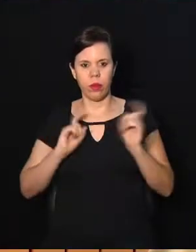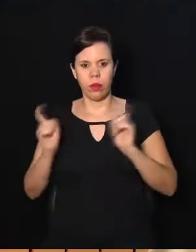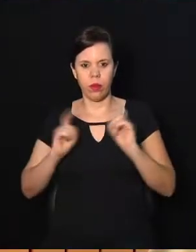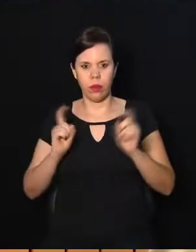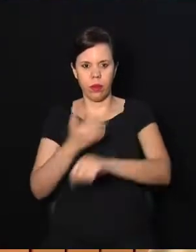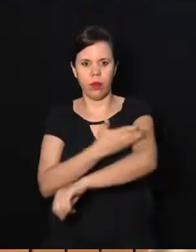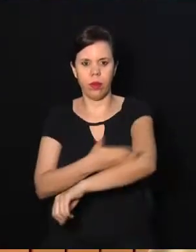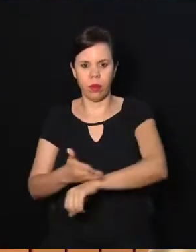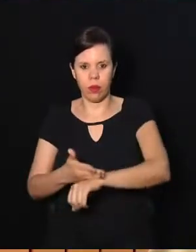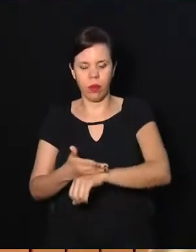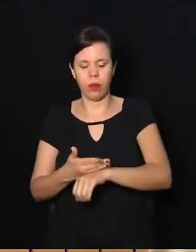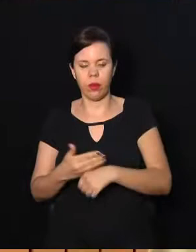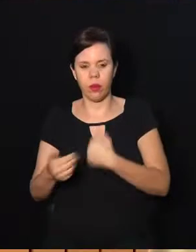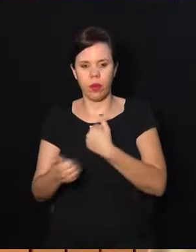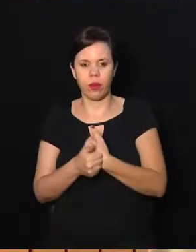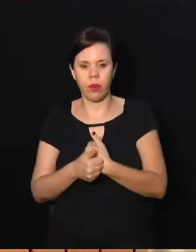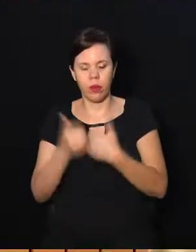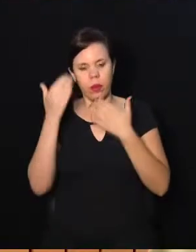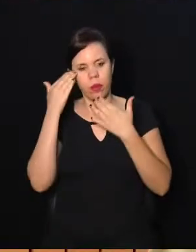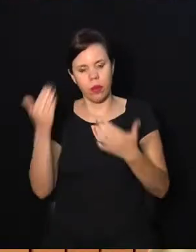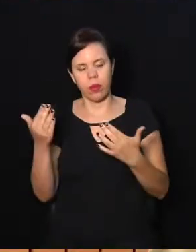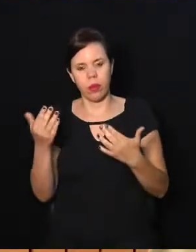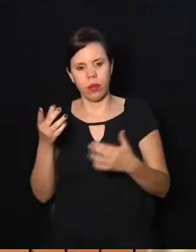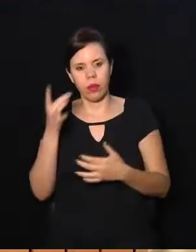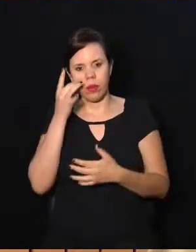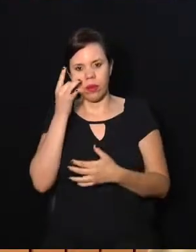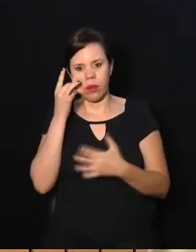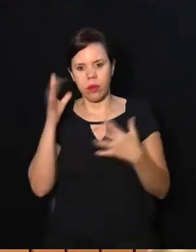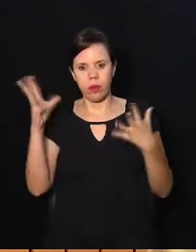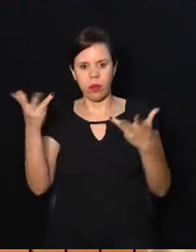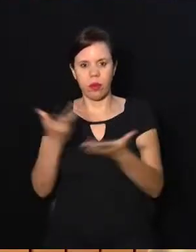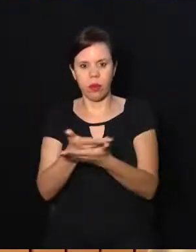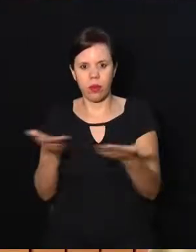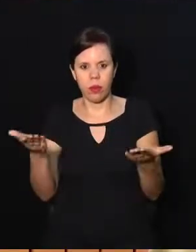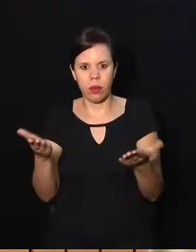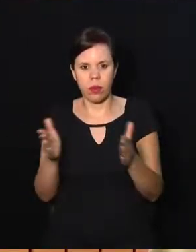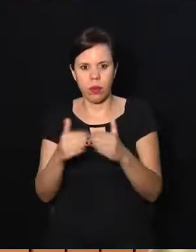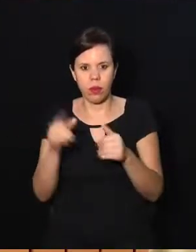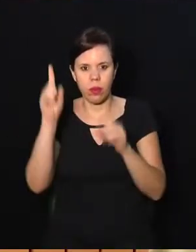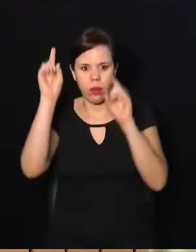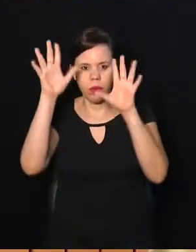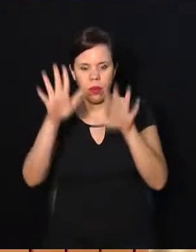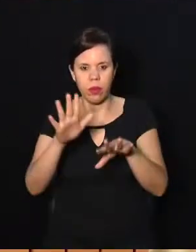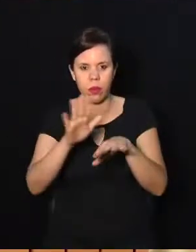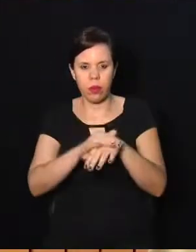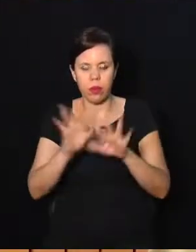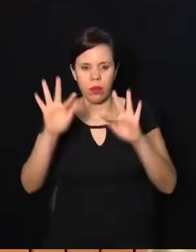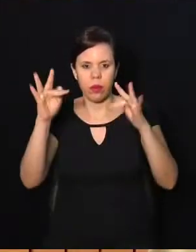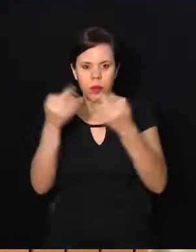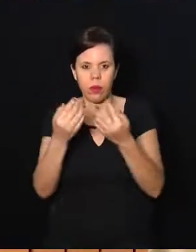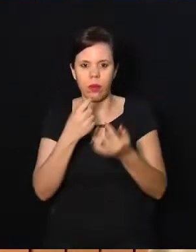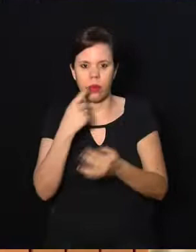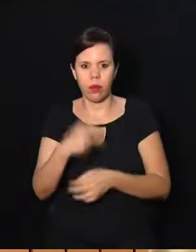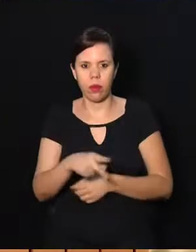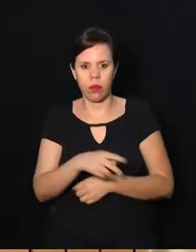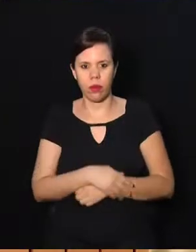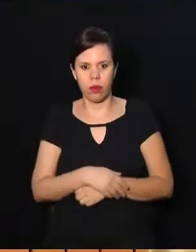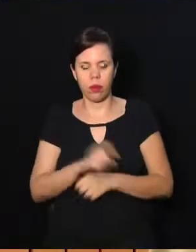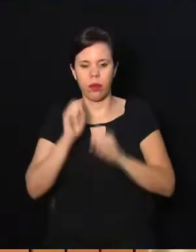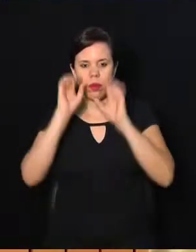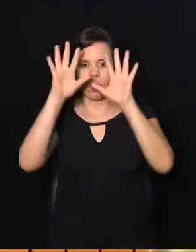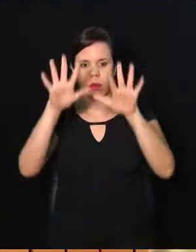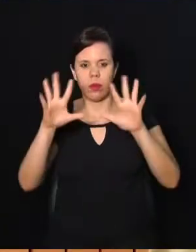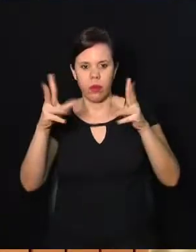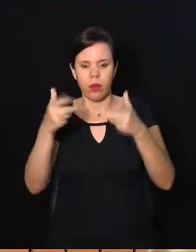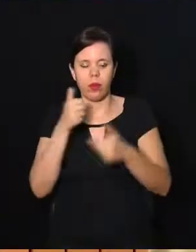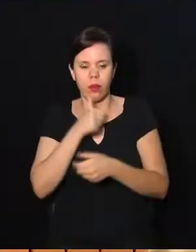ordinária daqui a pouco. Então eu agradeço a presença de todos e peço a Deus que abençoe as famílias de Campinas, que abençoe todas